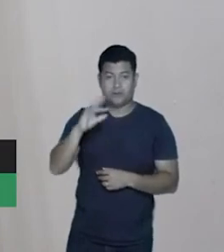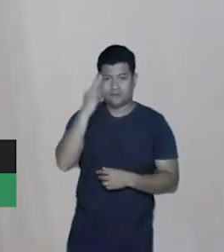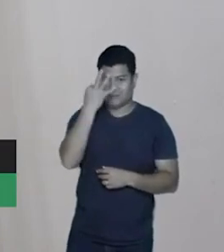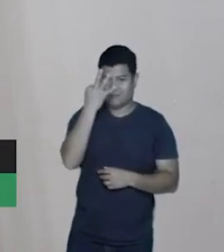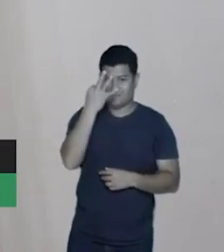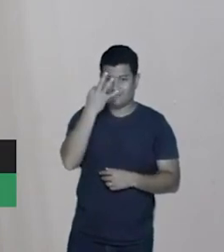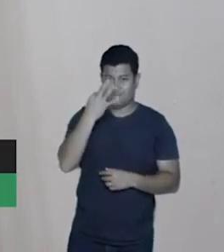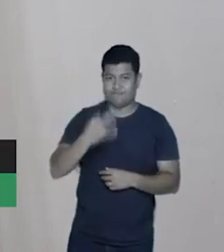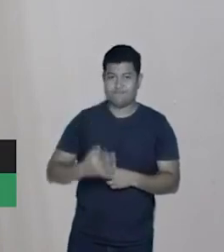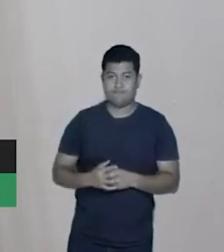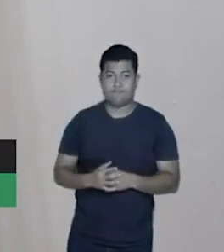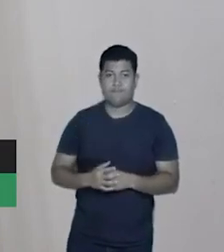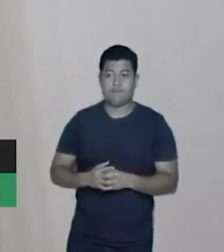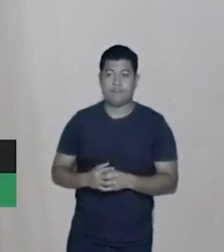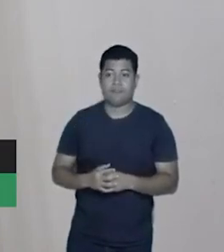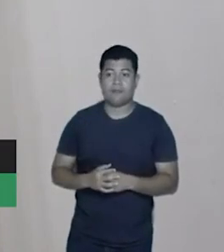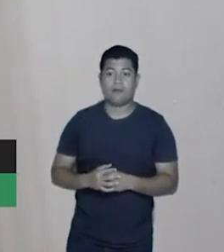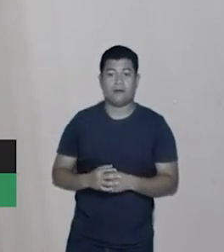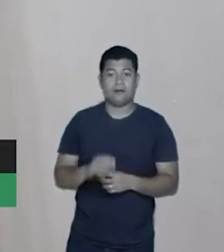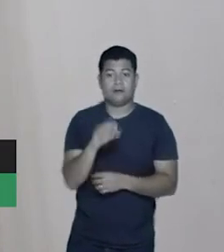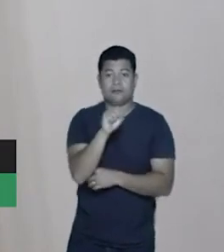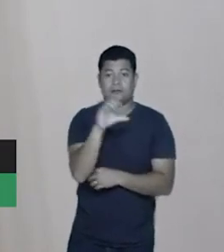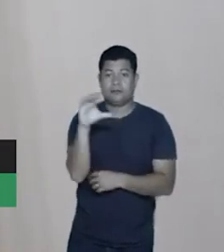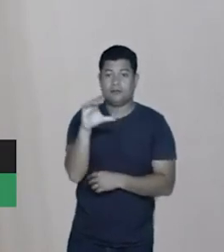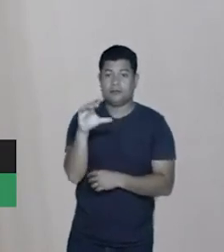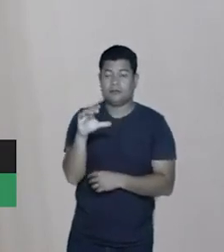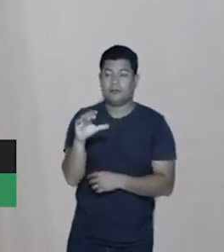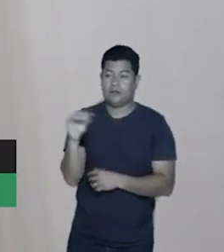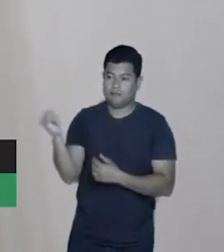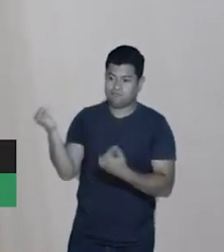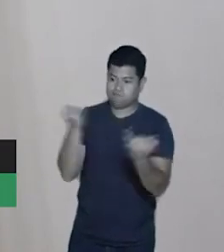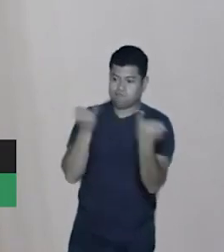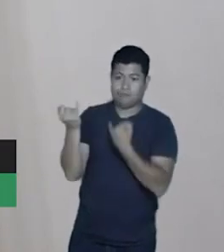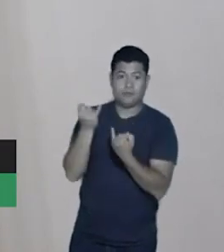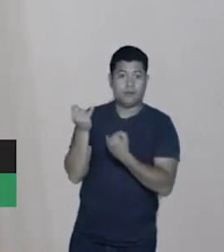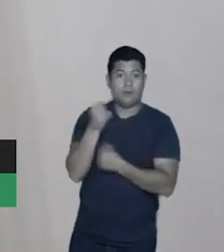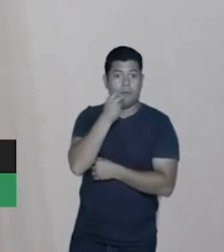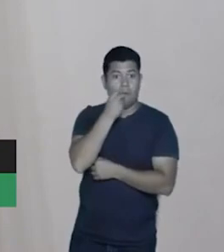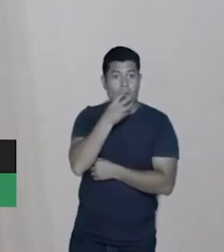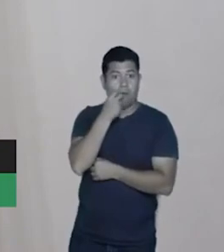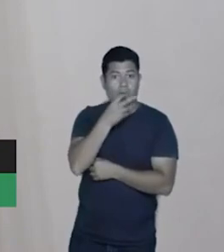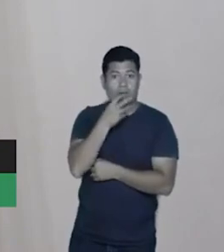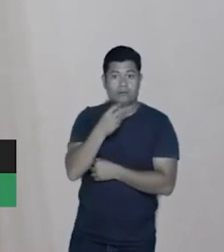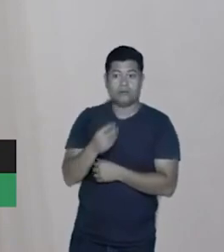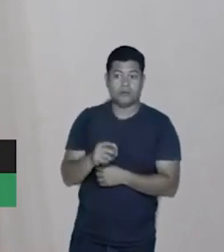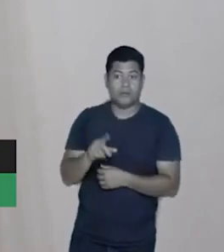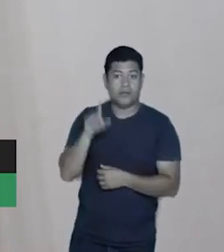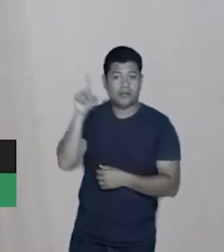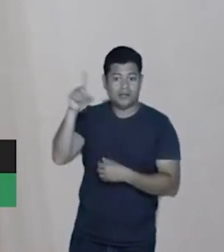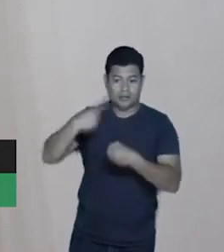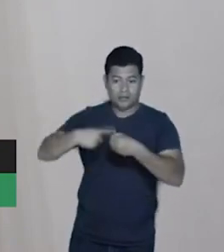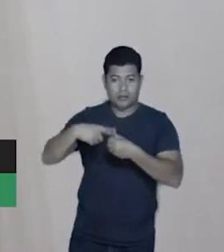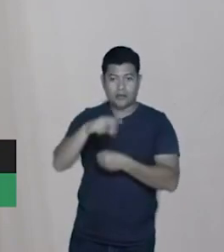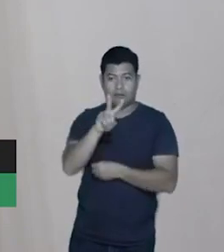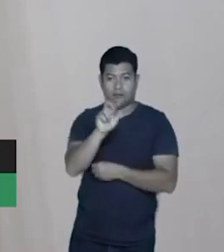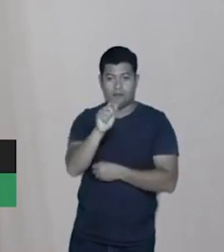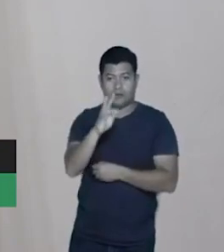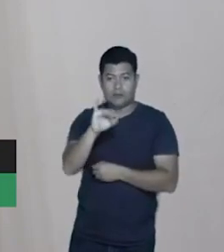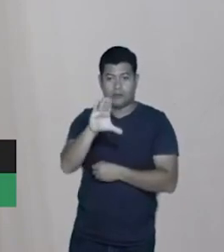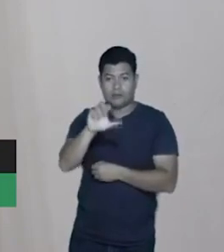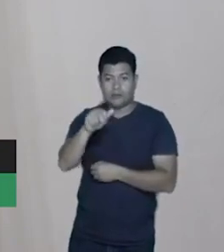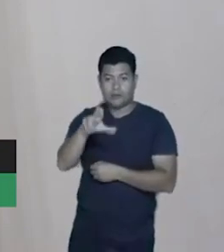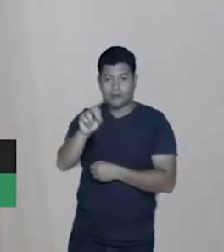Santa Catarina recebeu uma grande notícia o Vaticano publicou o reconhecimento